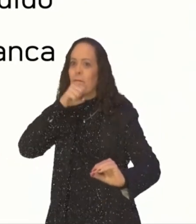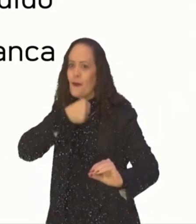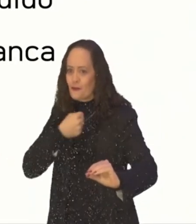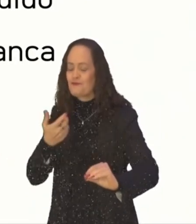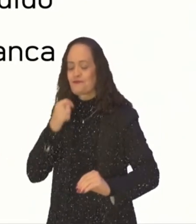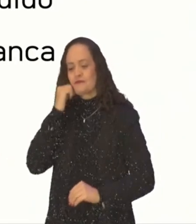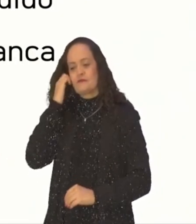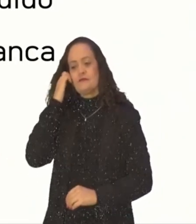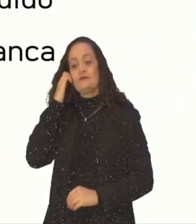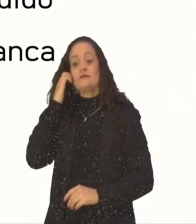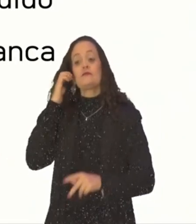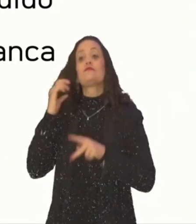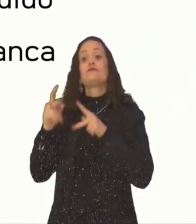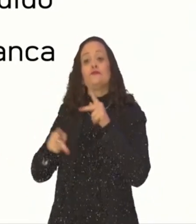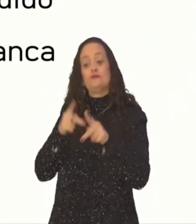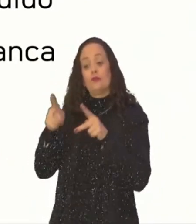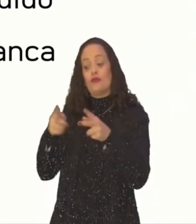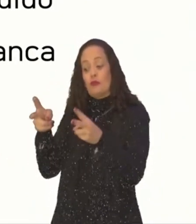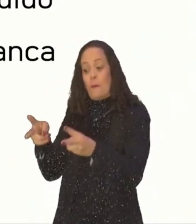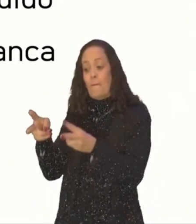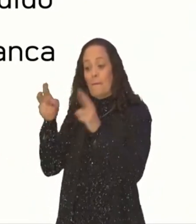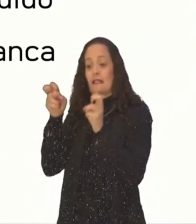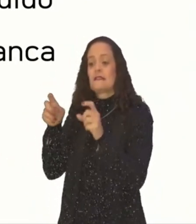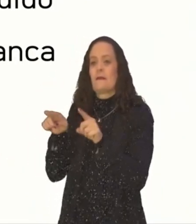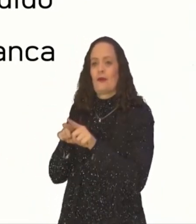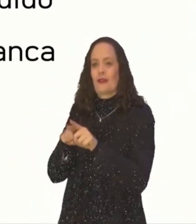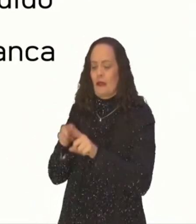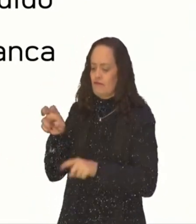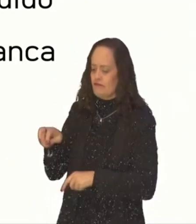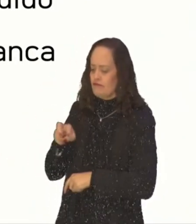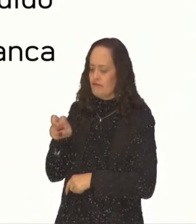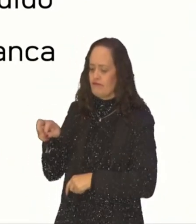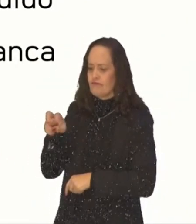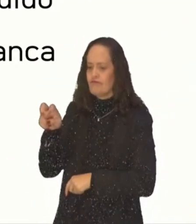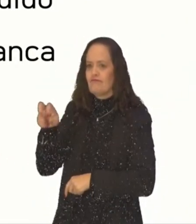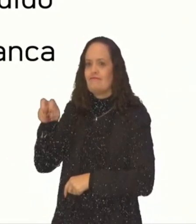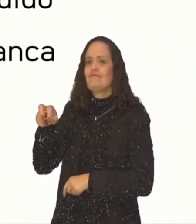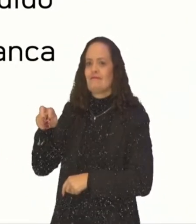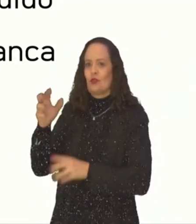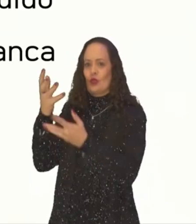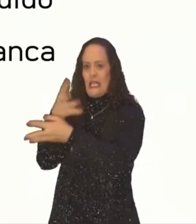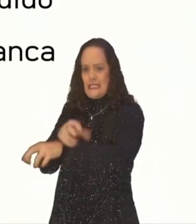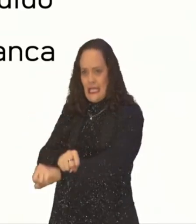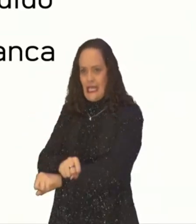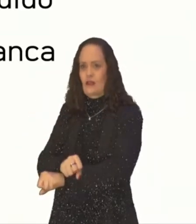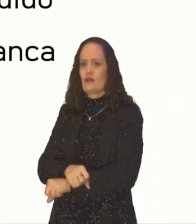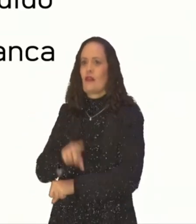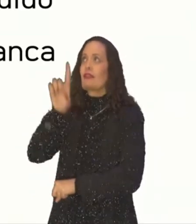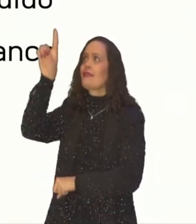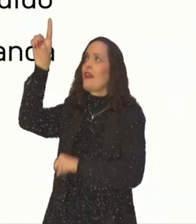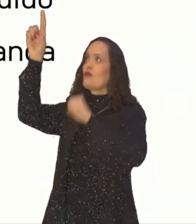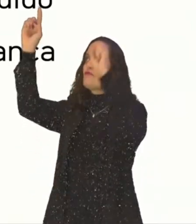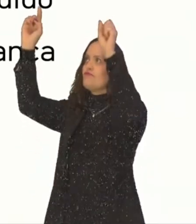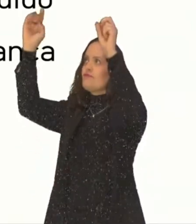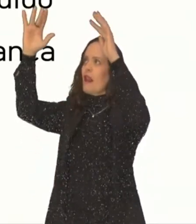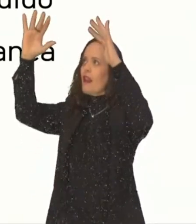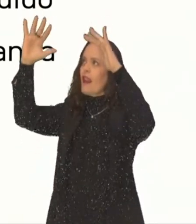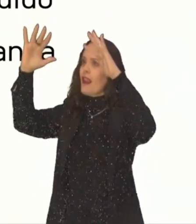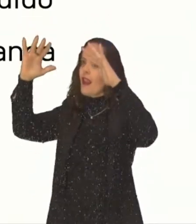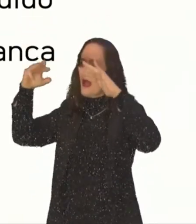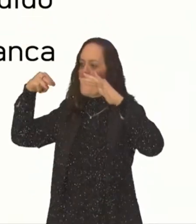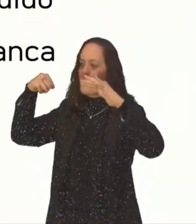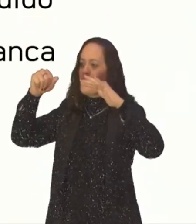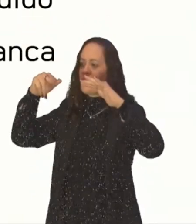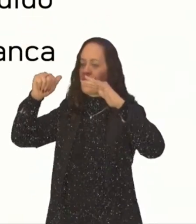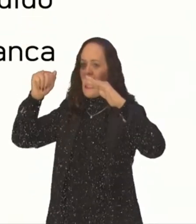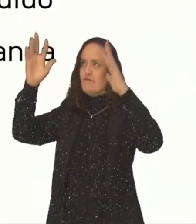povo de Israel recebeu na passagem do Egito para a terra prometida, quando o Senhor Deus enviou diariamente o pão, o